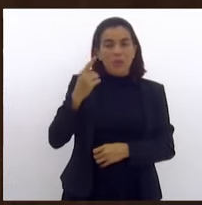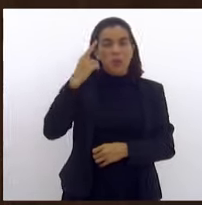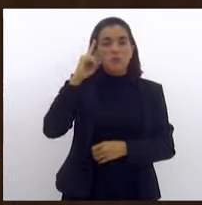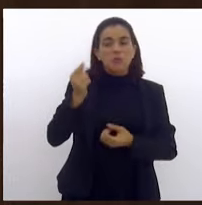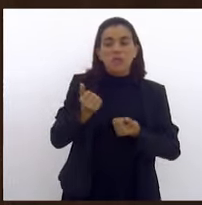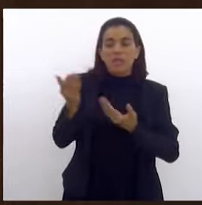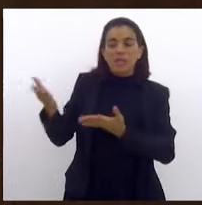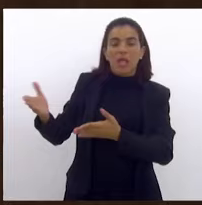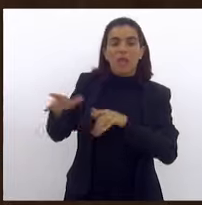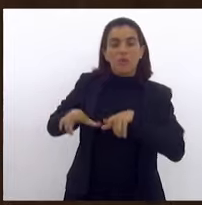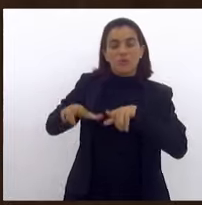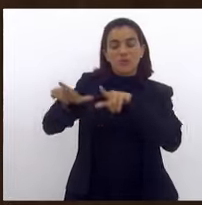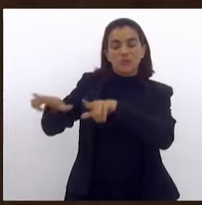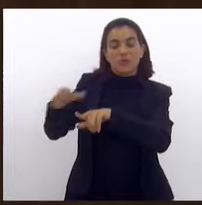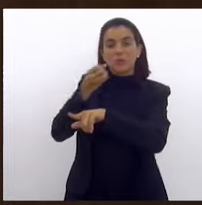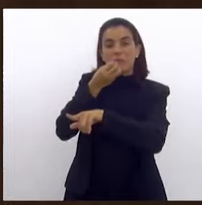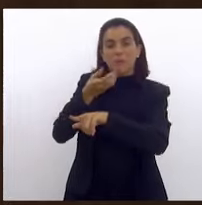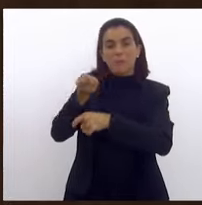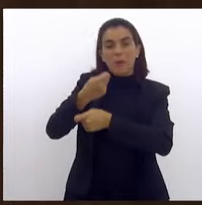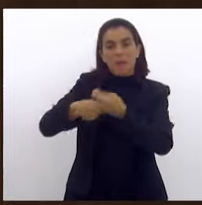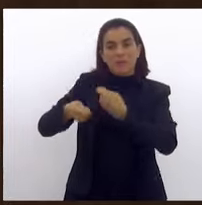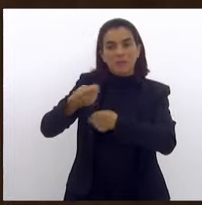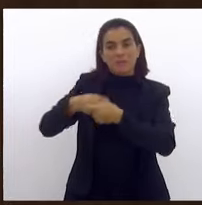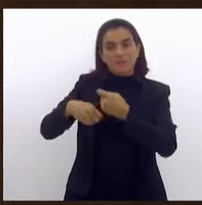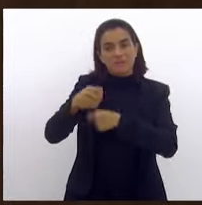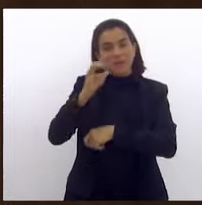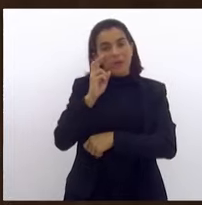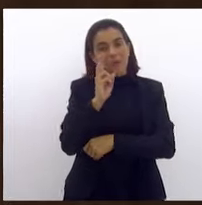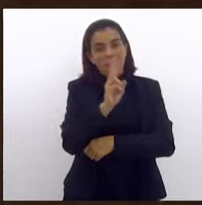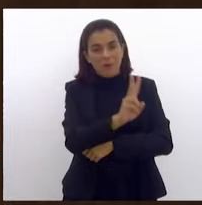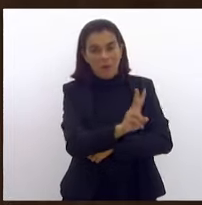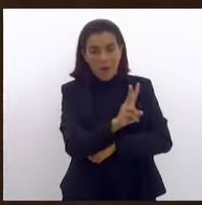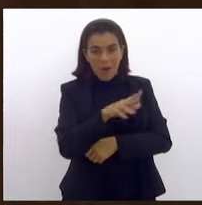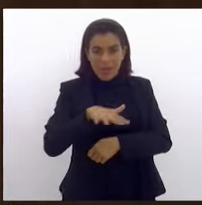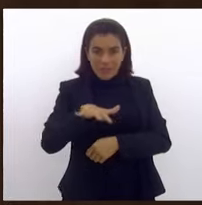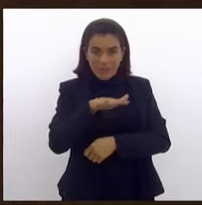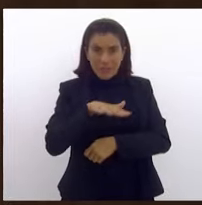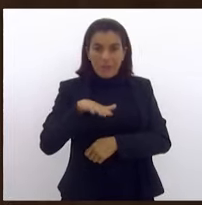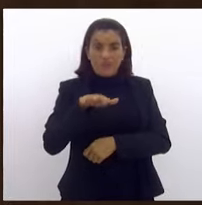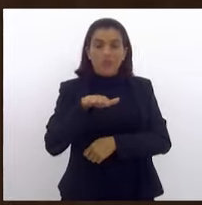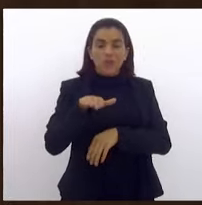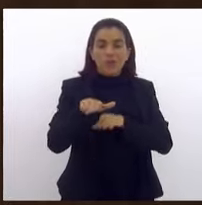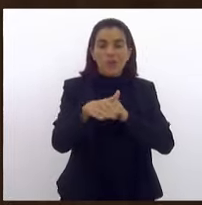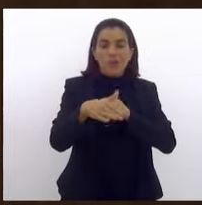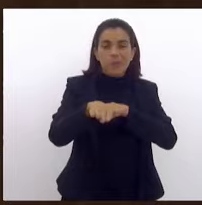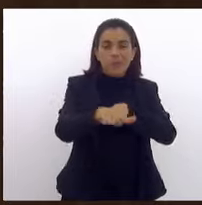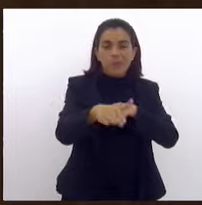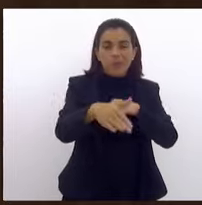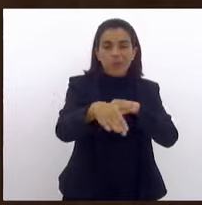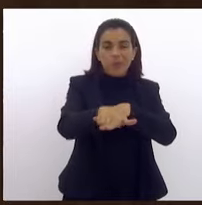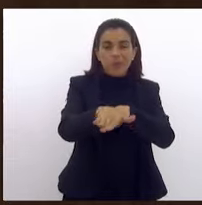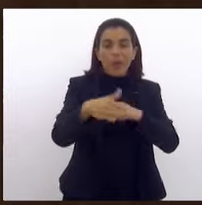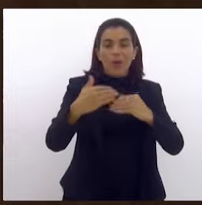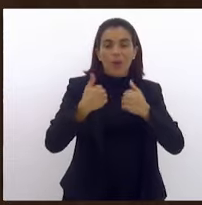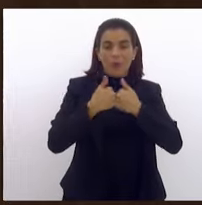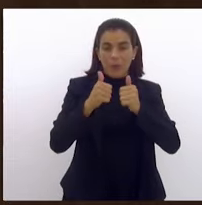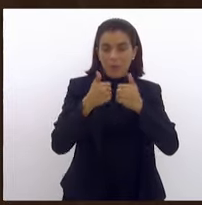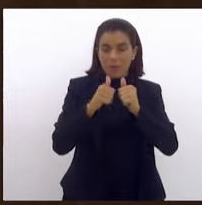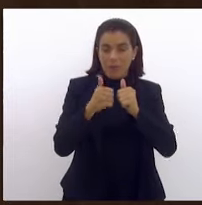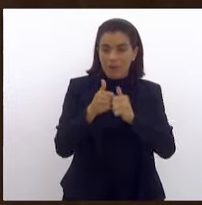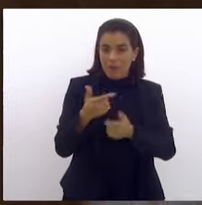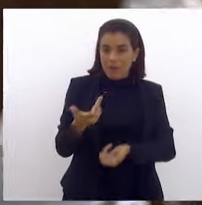título para ele de bom administrador, porque... Eu olho a questão do BRT, três investimentos para a mesma